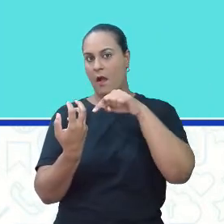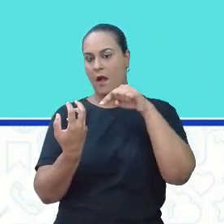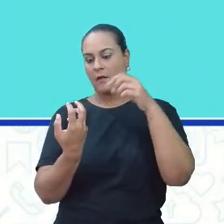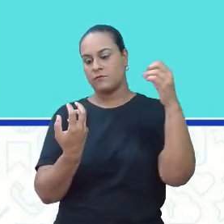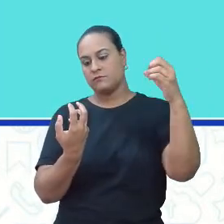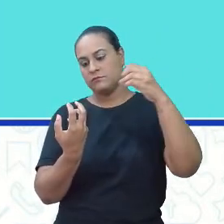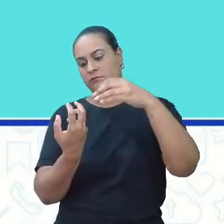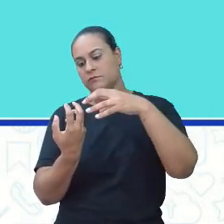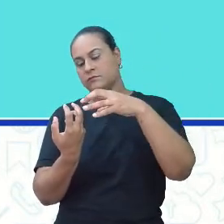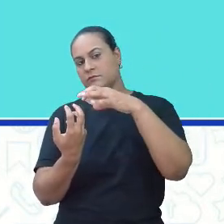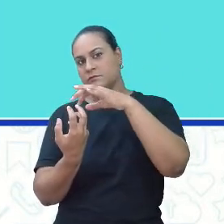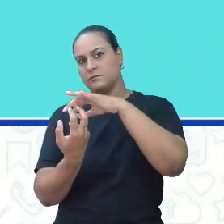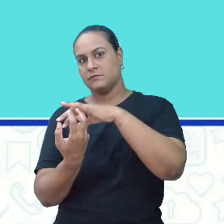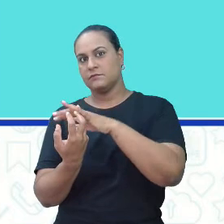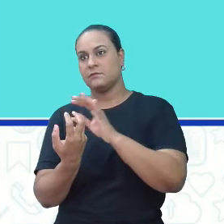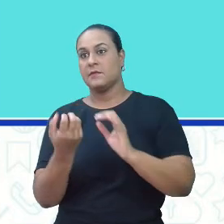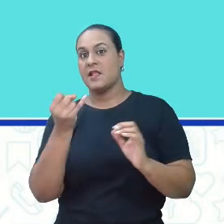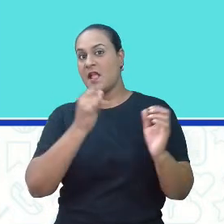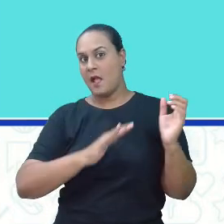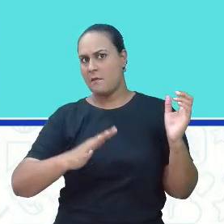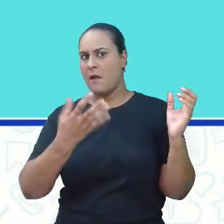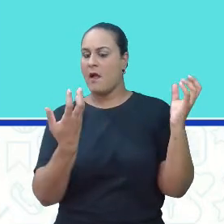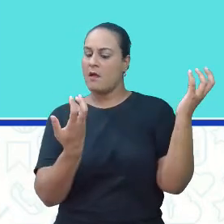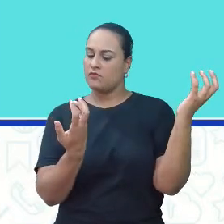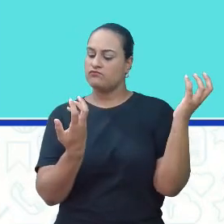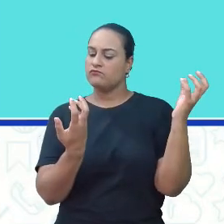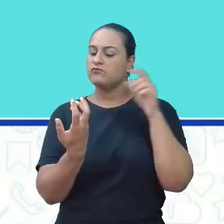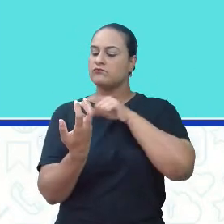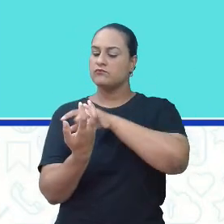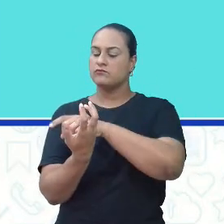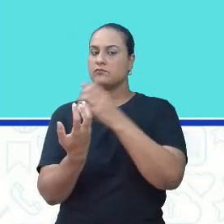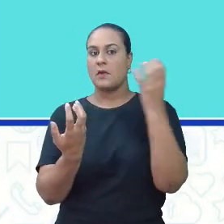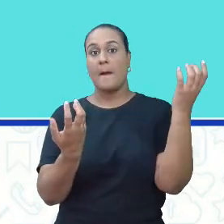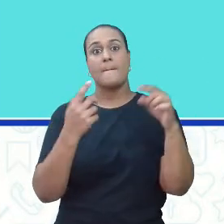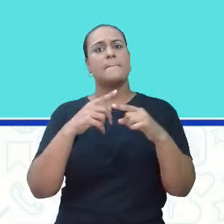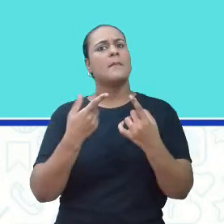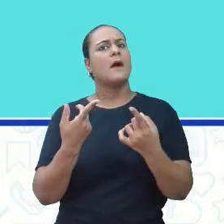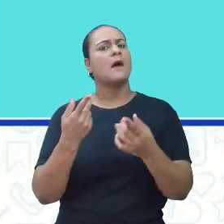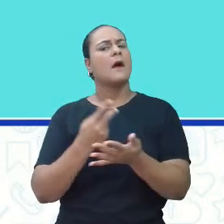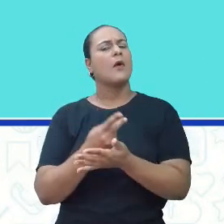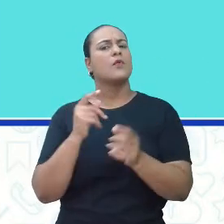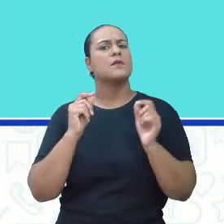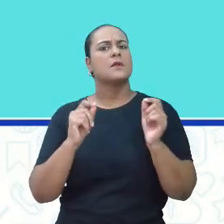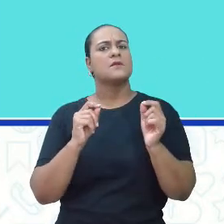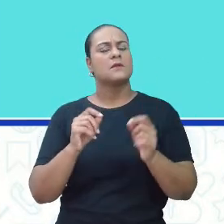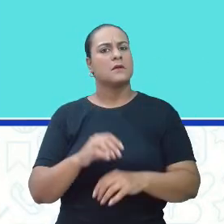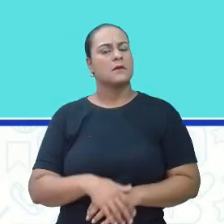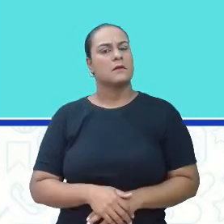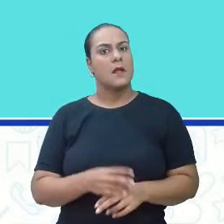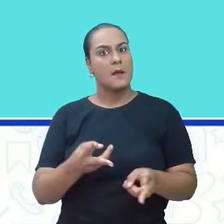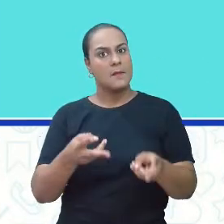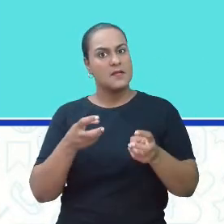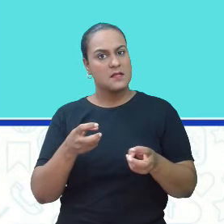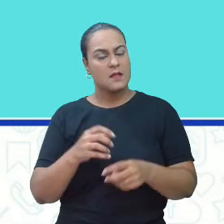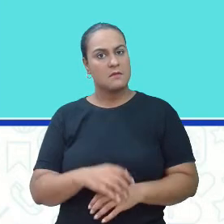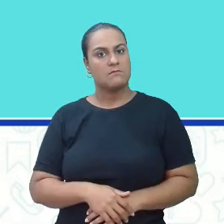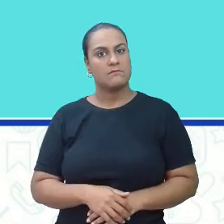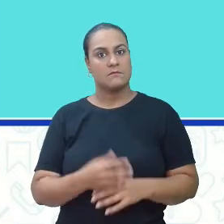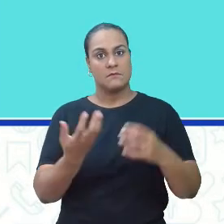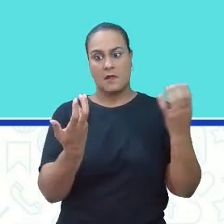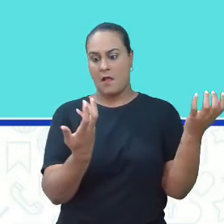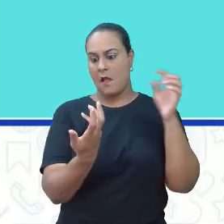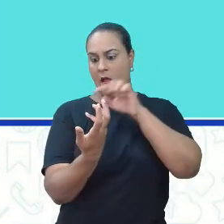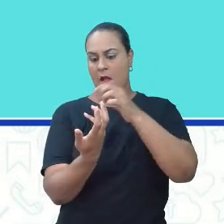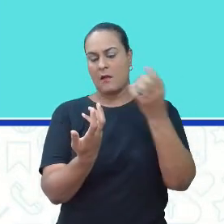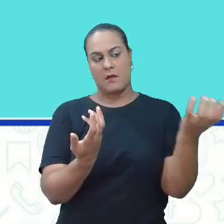estão vendo que a imagem está sendo projetada. Só tem um porém. Dá para perceber que lá na